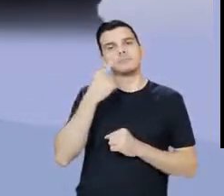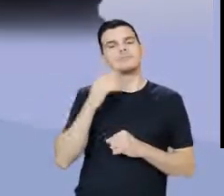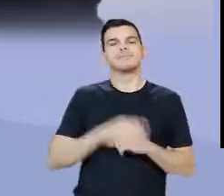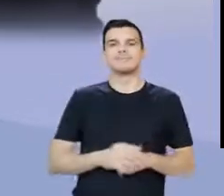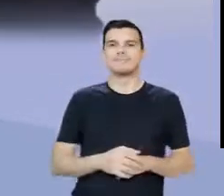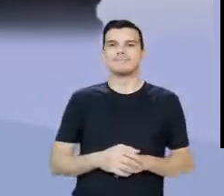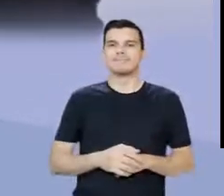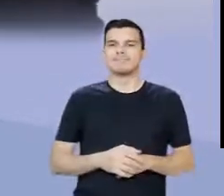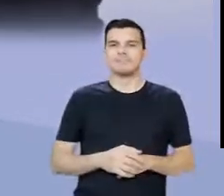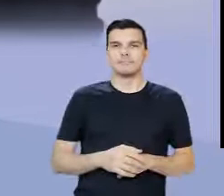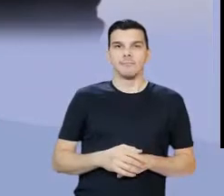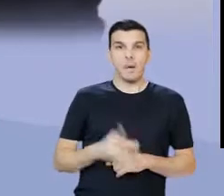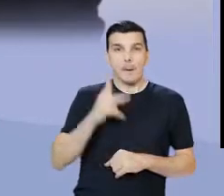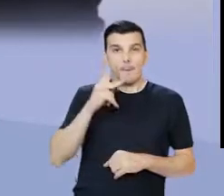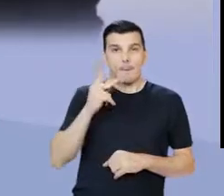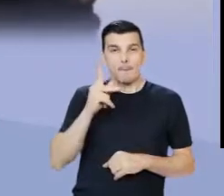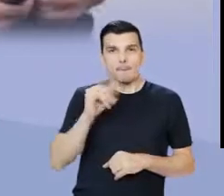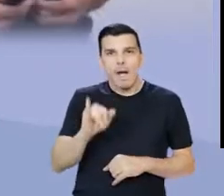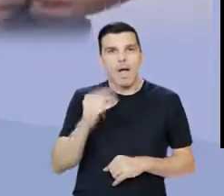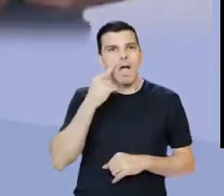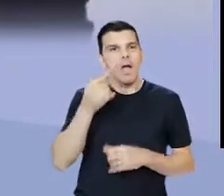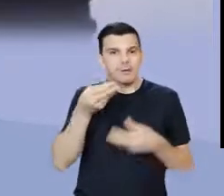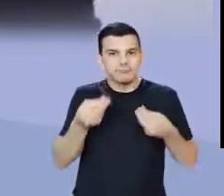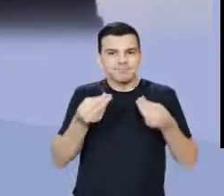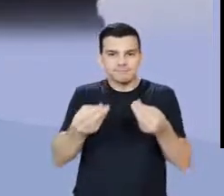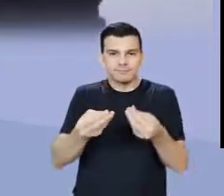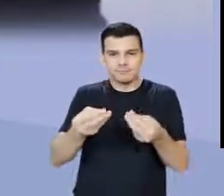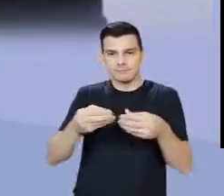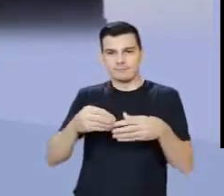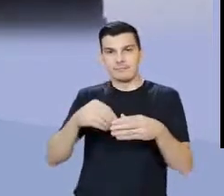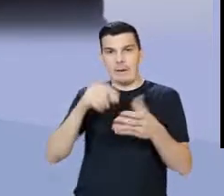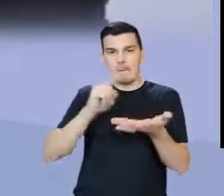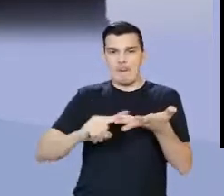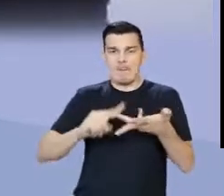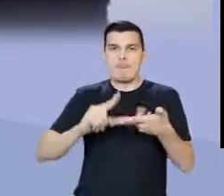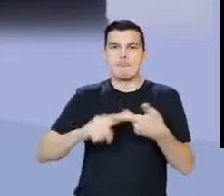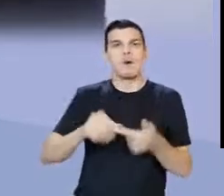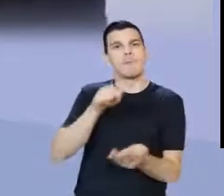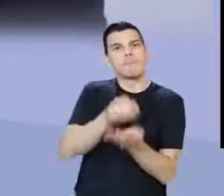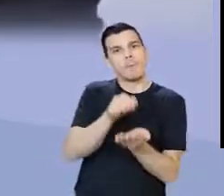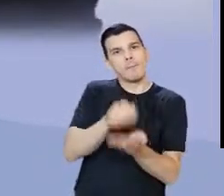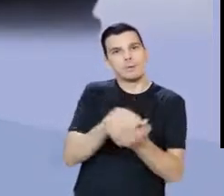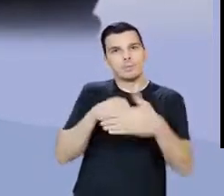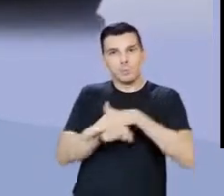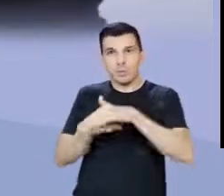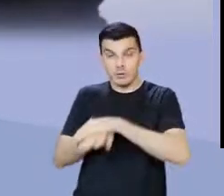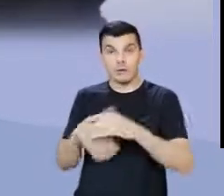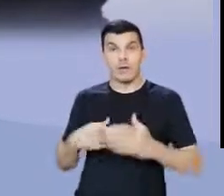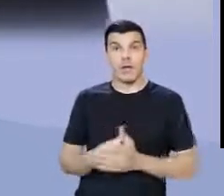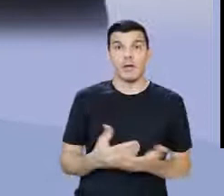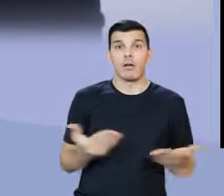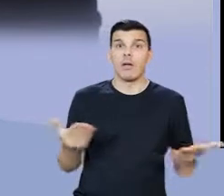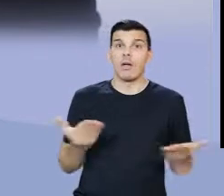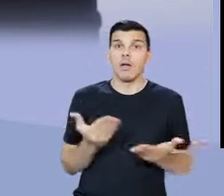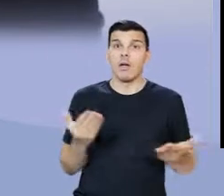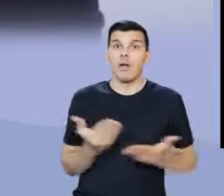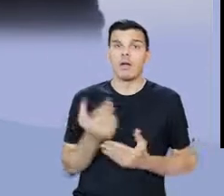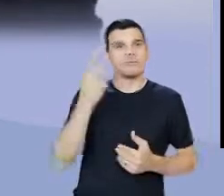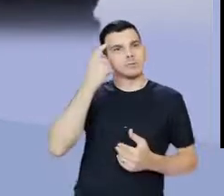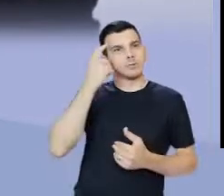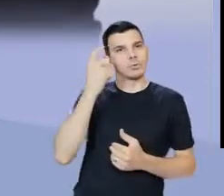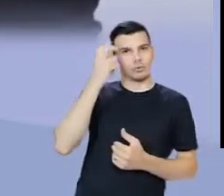moedinha. E o pai, então, lá no final do ano, levava aquilo para o gerente e abria a caderneta de poupança. No entanto, de repente,